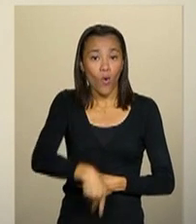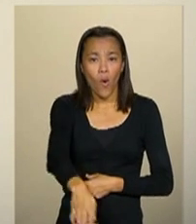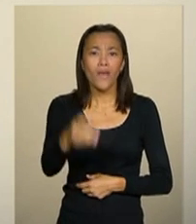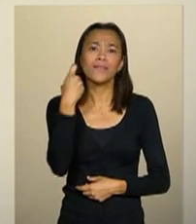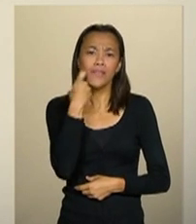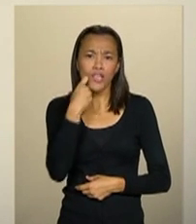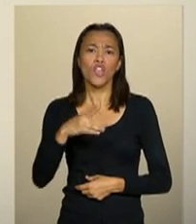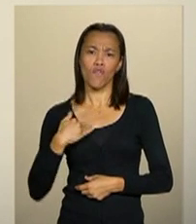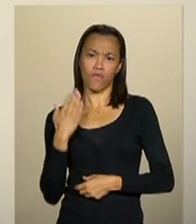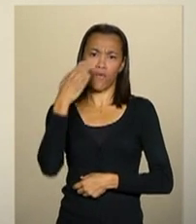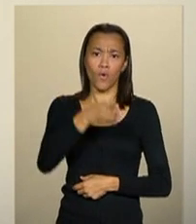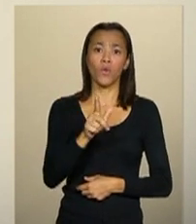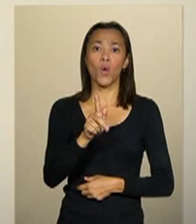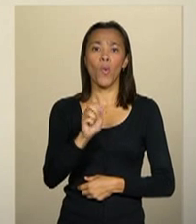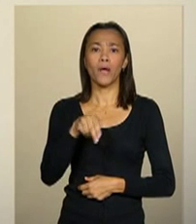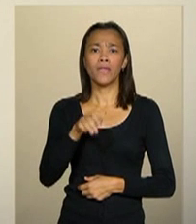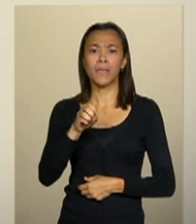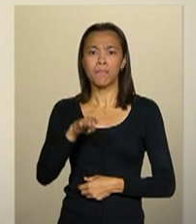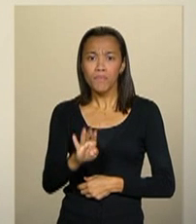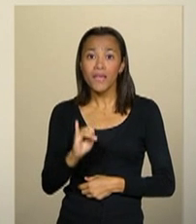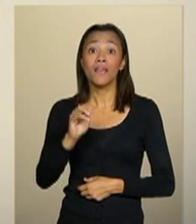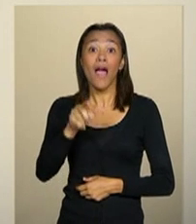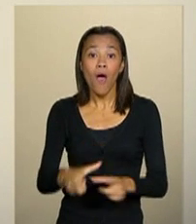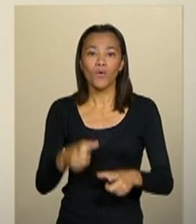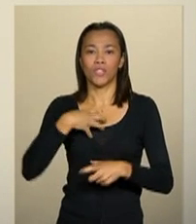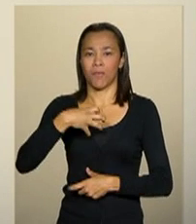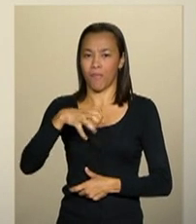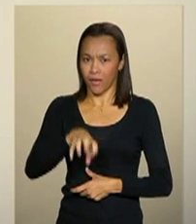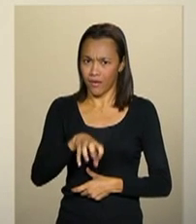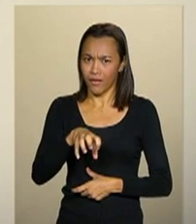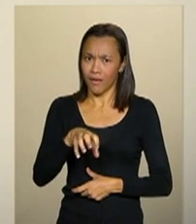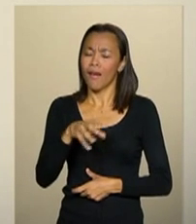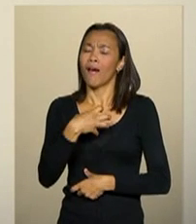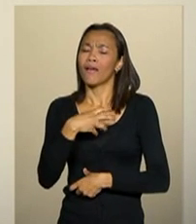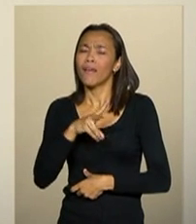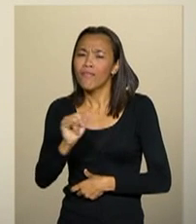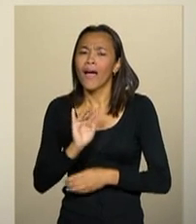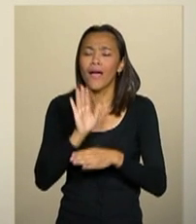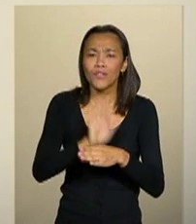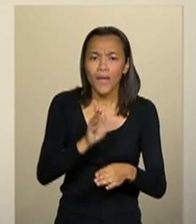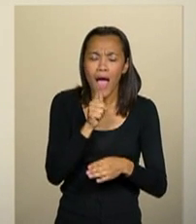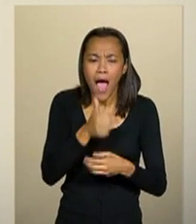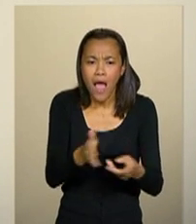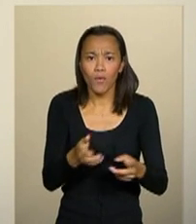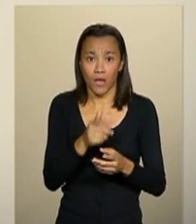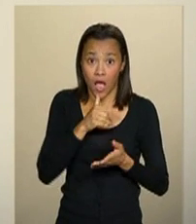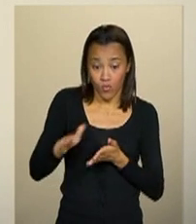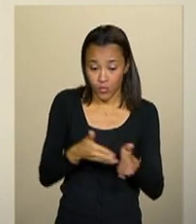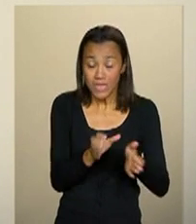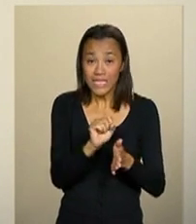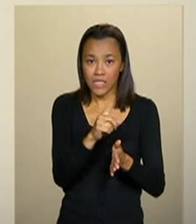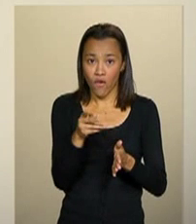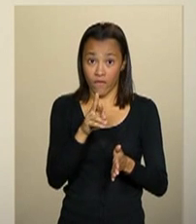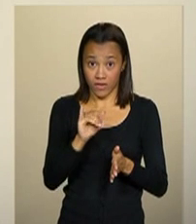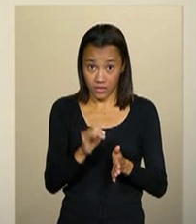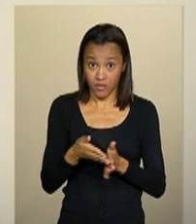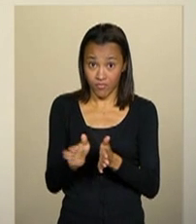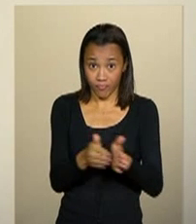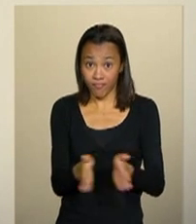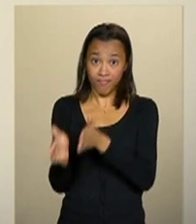eu vou lá em Guanambi na Bahia a inaugurar Adutora do algodão e vai levar água do São Francisco para